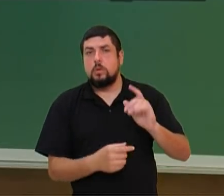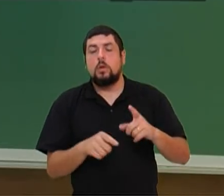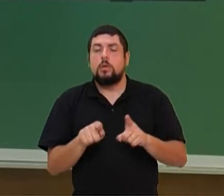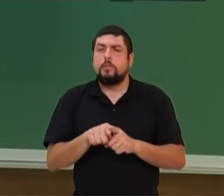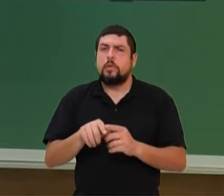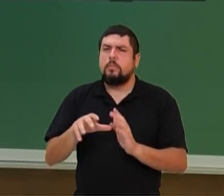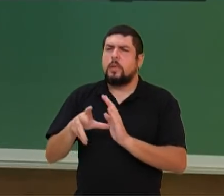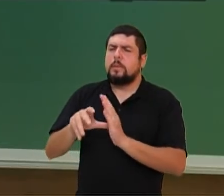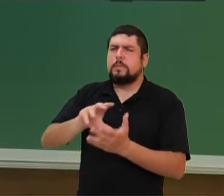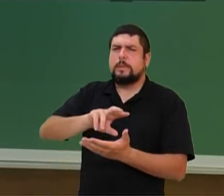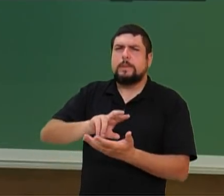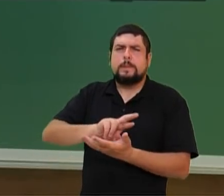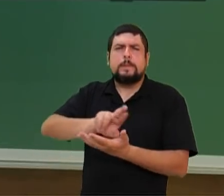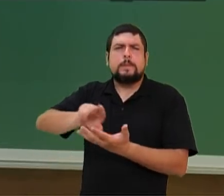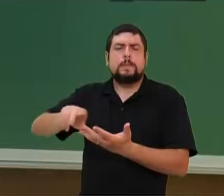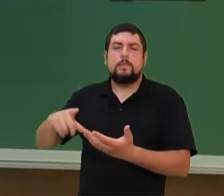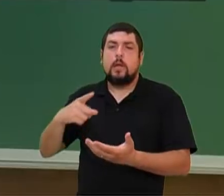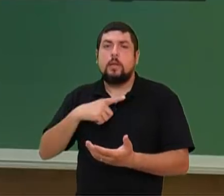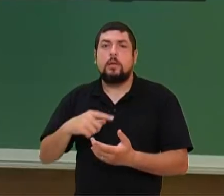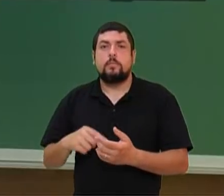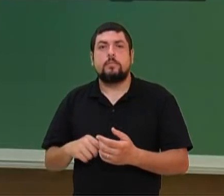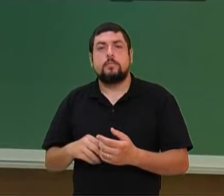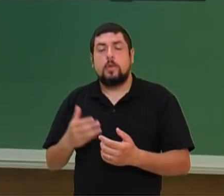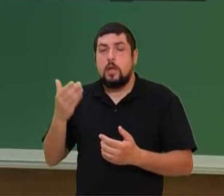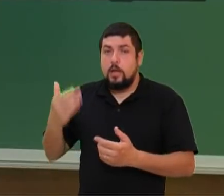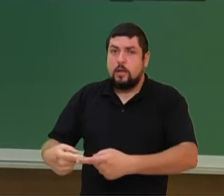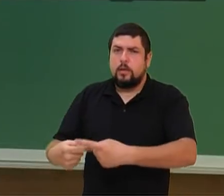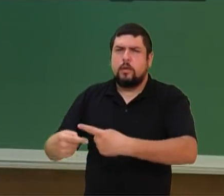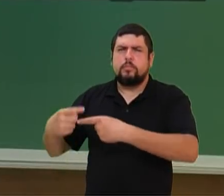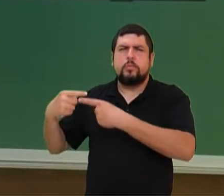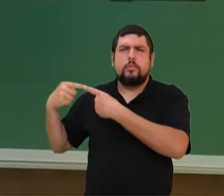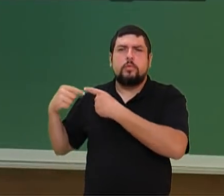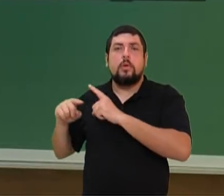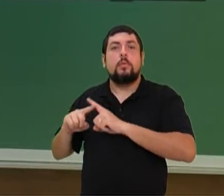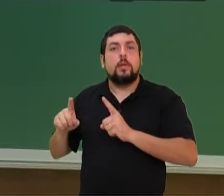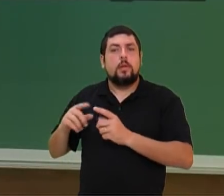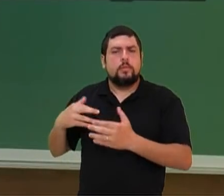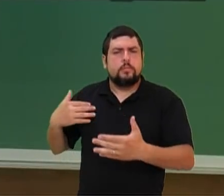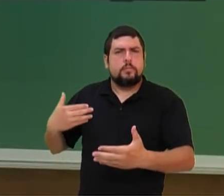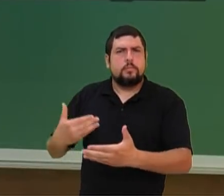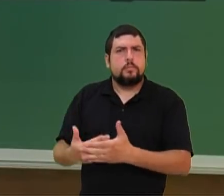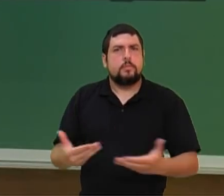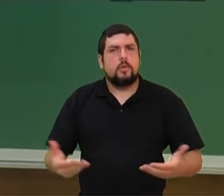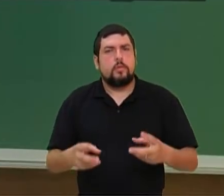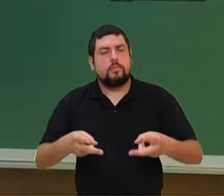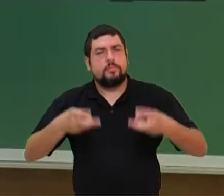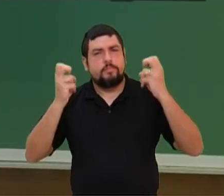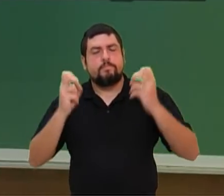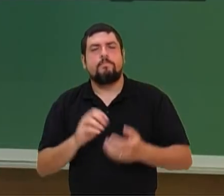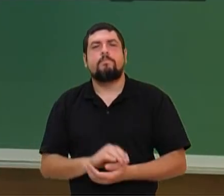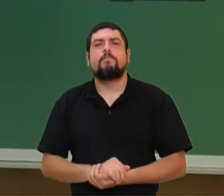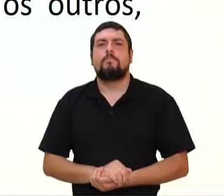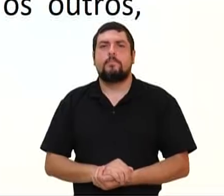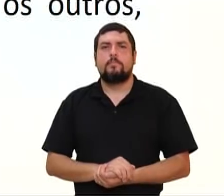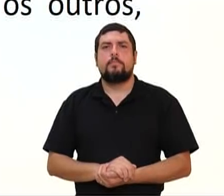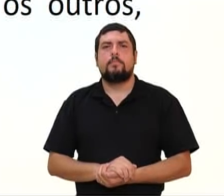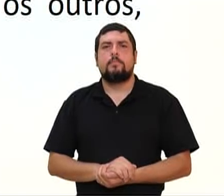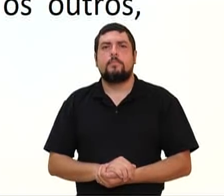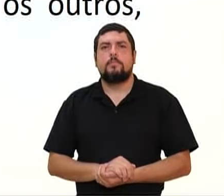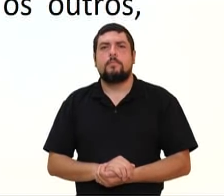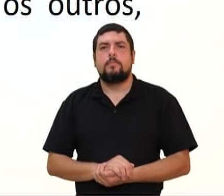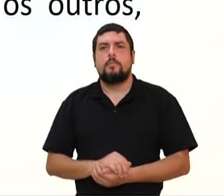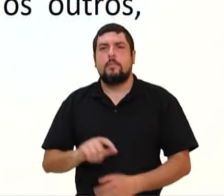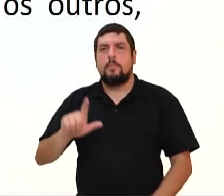situações aí. Uma coisa muito antiga, mas está mostrando na sua atualidade. O estado ideal de Lao